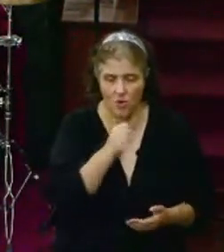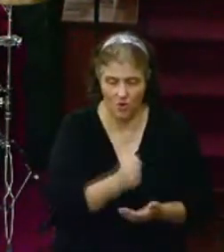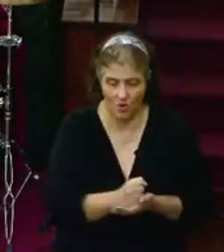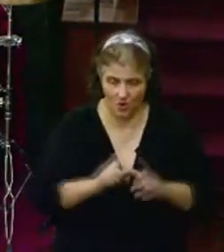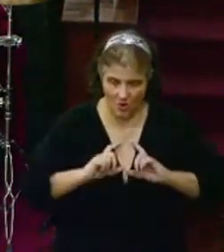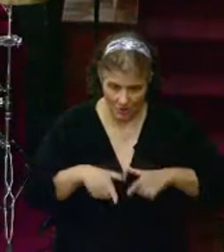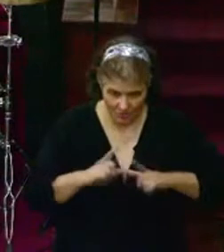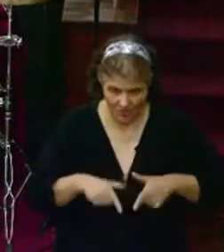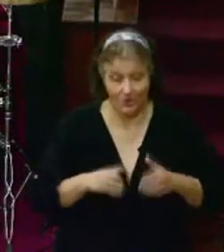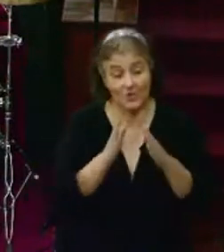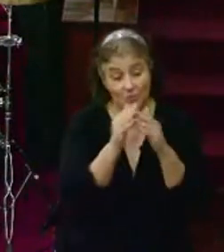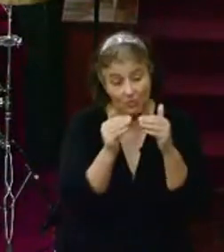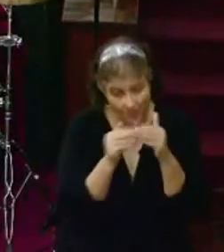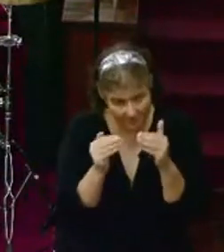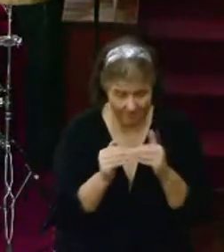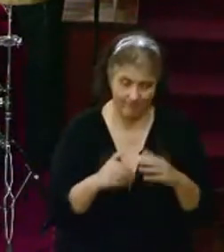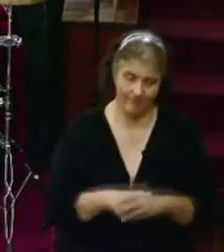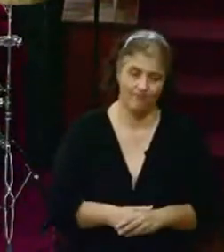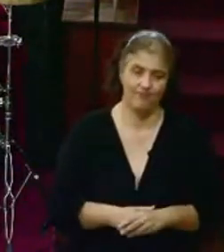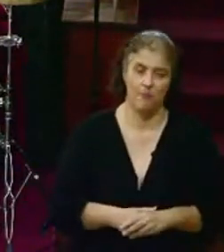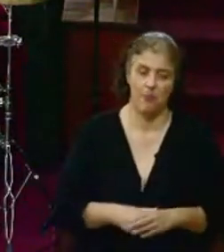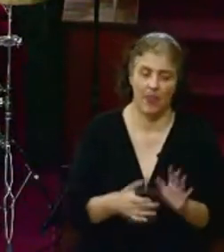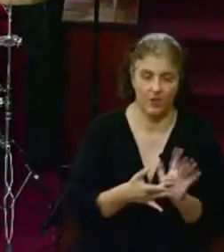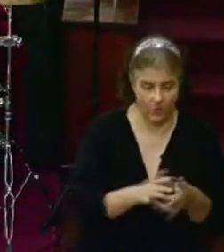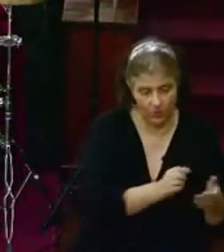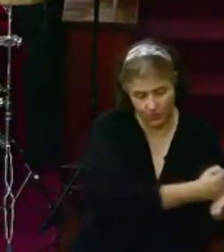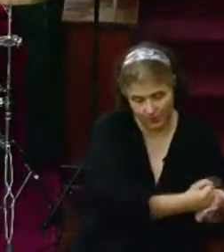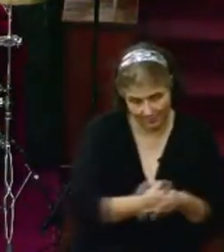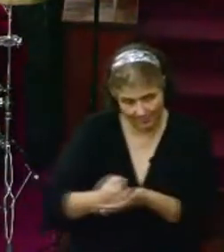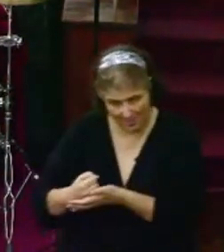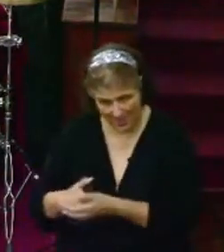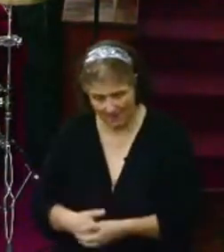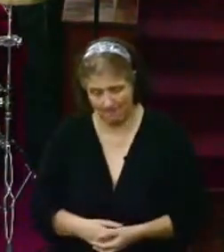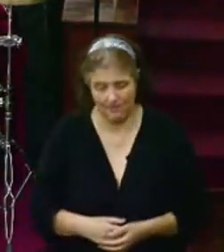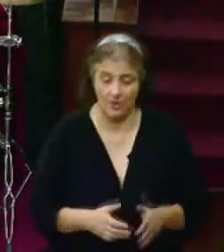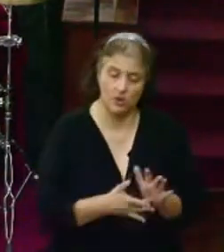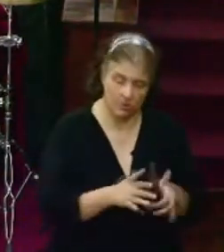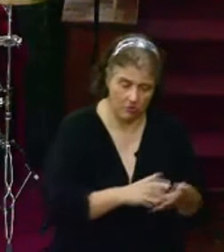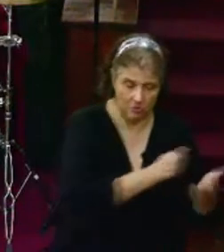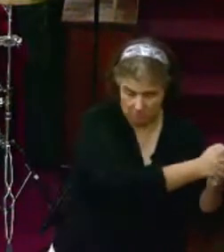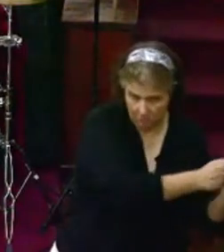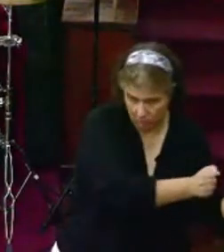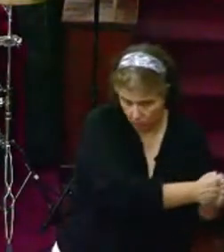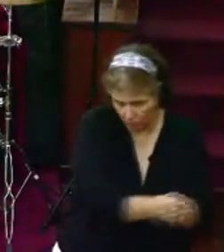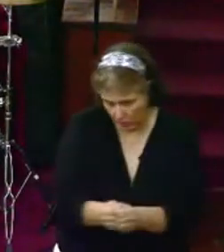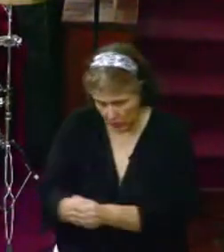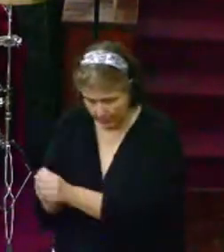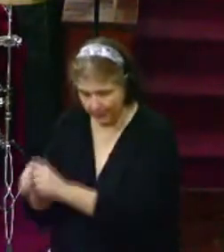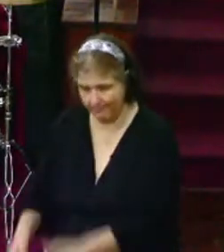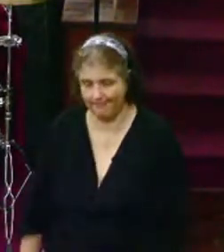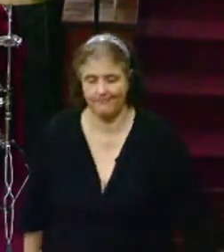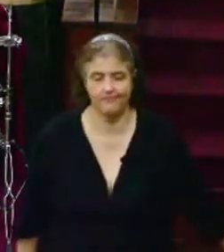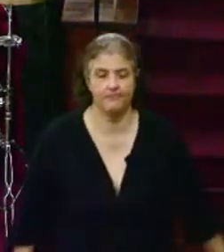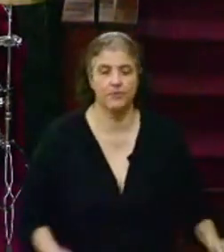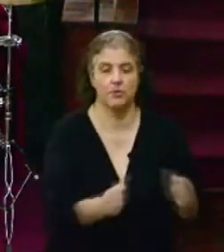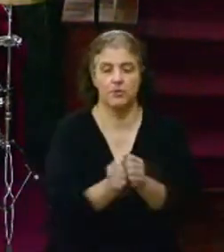estão intercedendo para que Jesus o acompanhe. E Jesus foi com eles. O texto diz que Jesus acompanhou